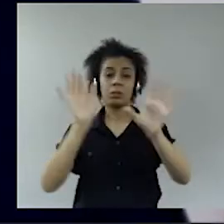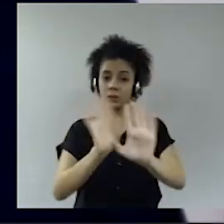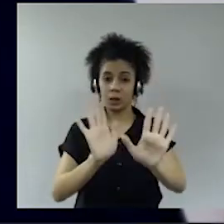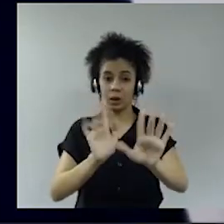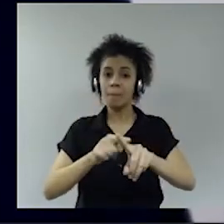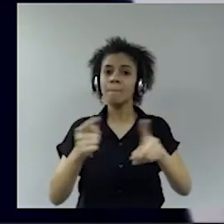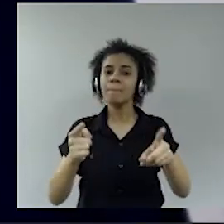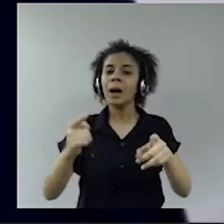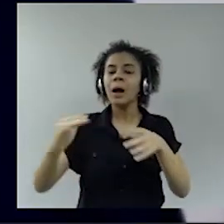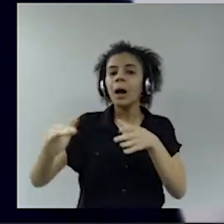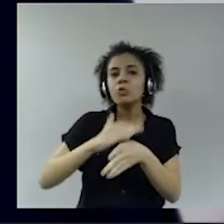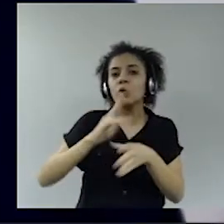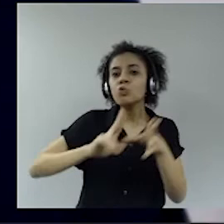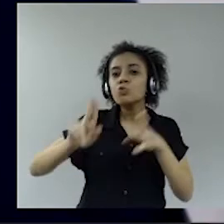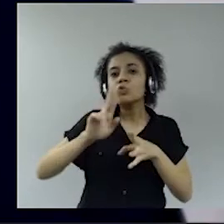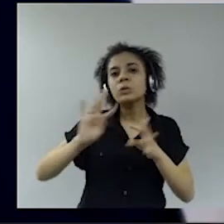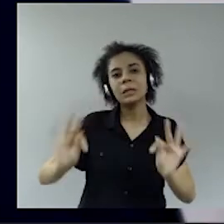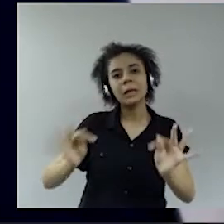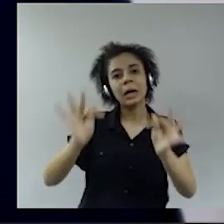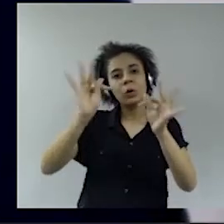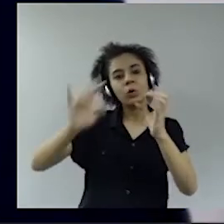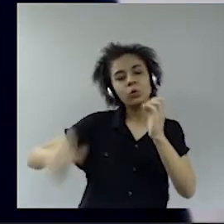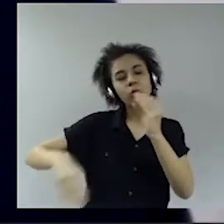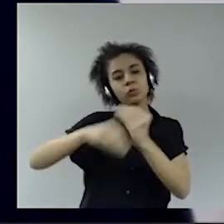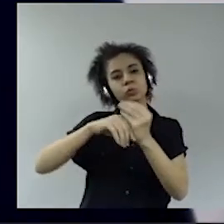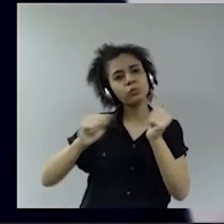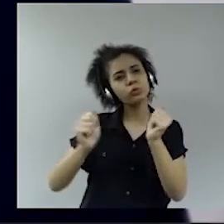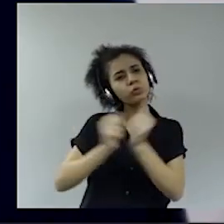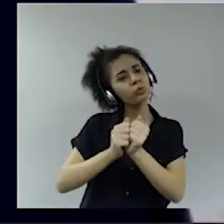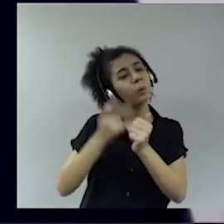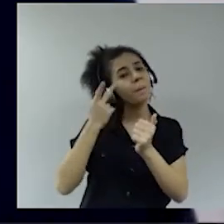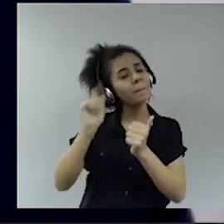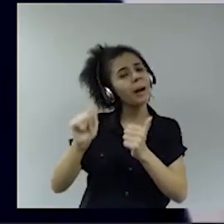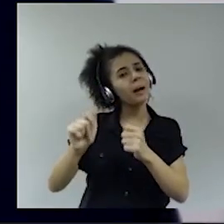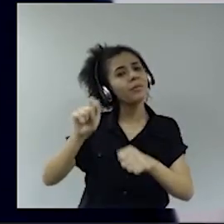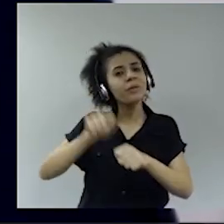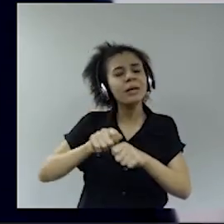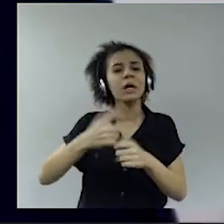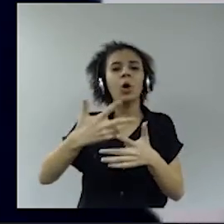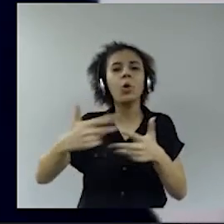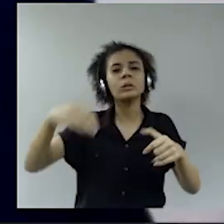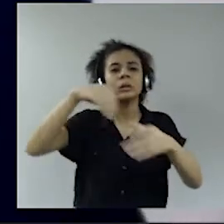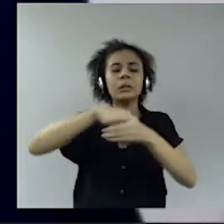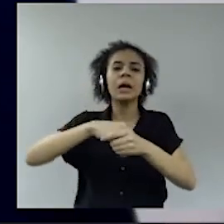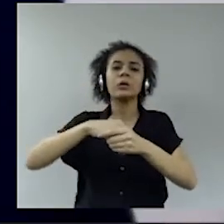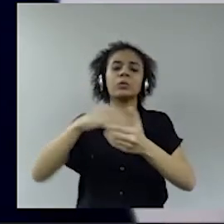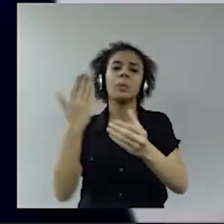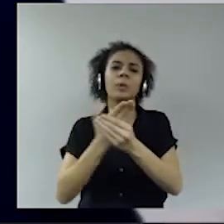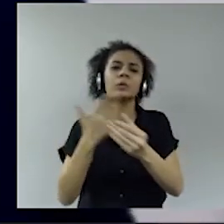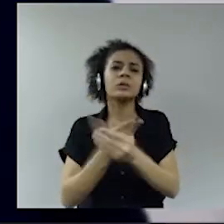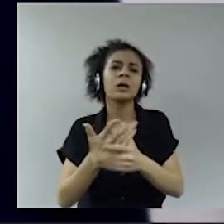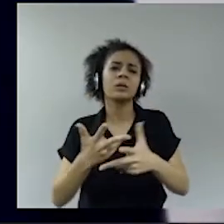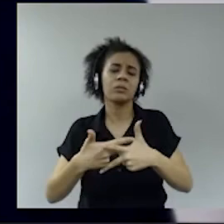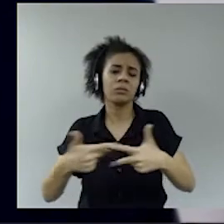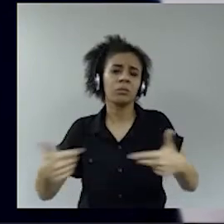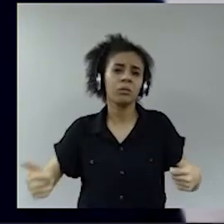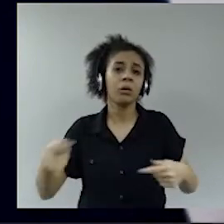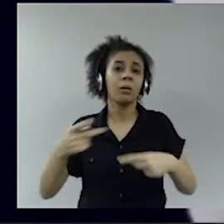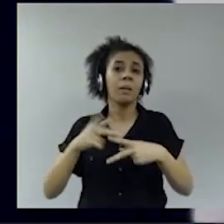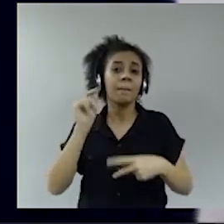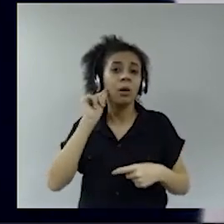de tecnologia para a realização de alguns atos processuais, garantindo-se, assim,